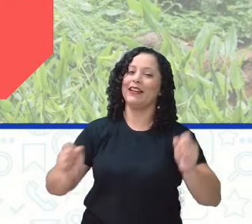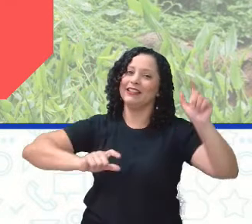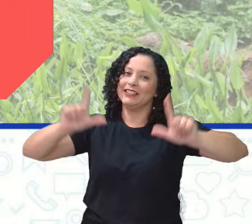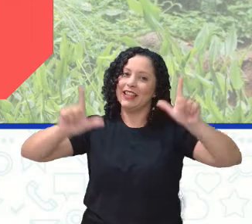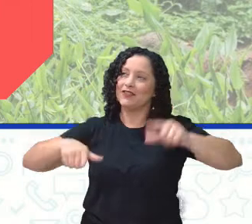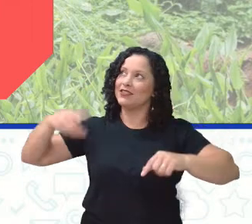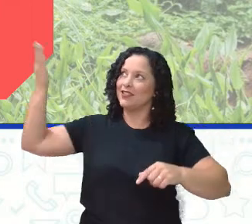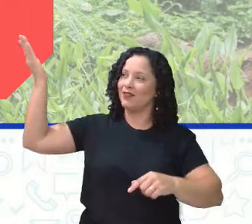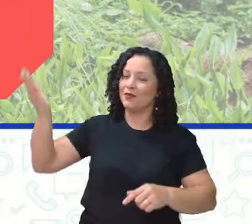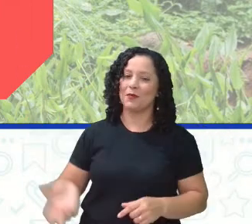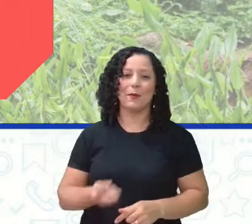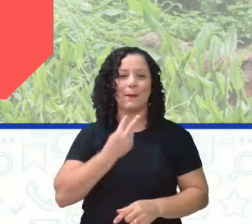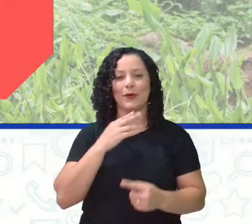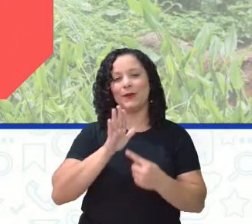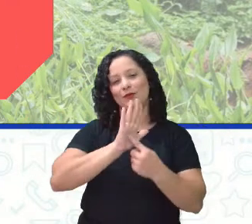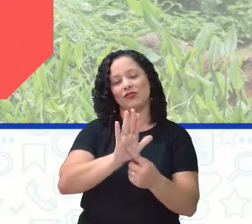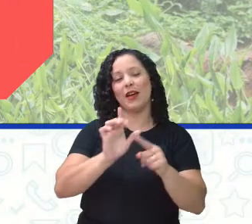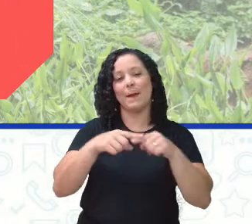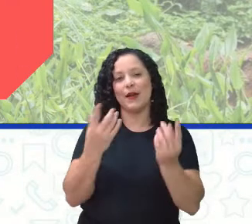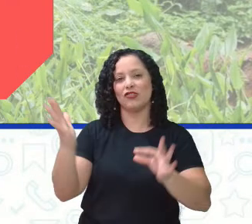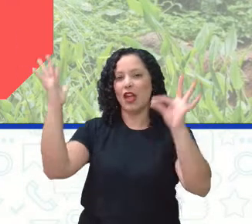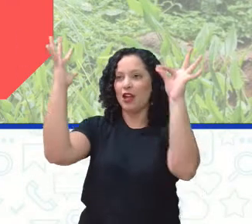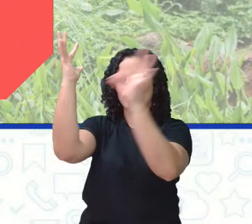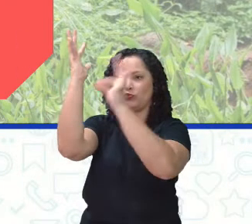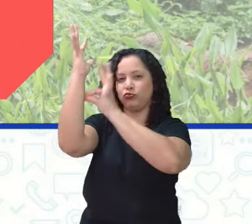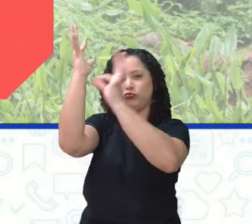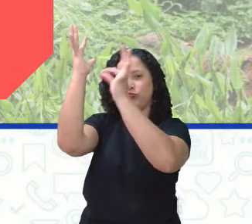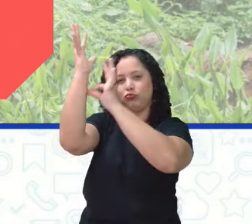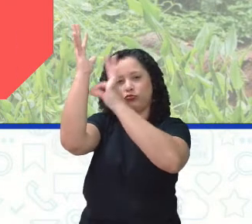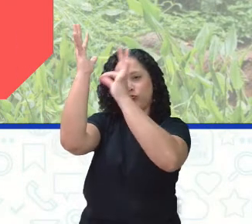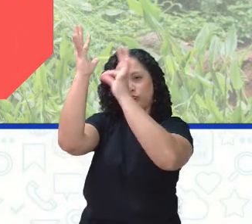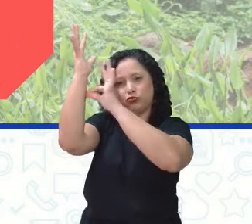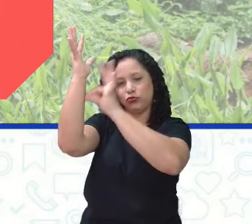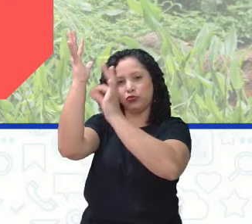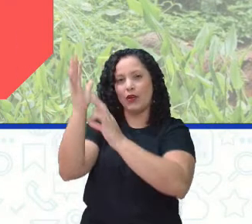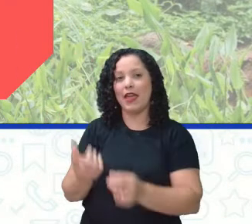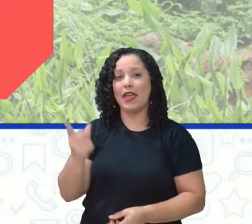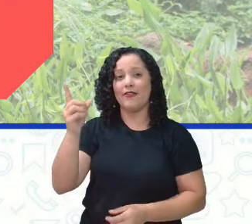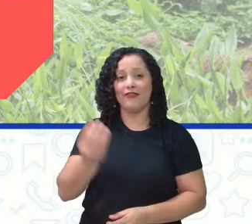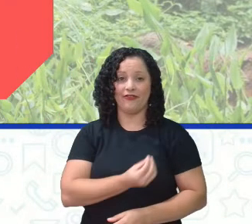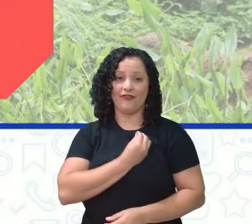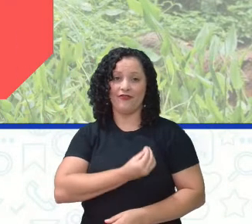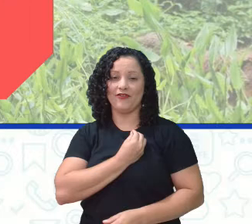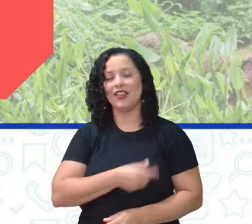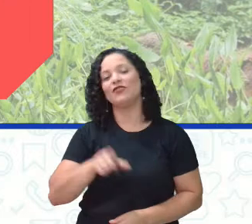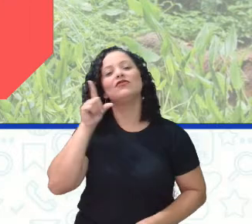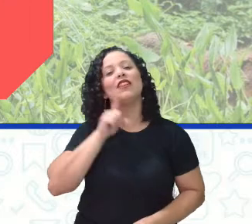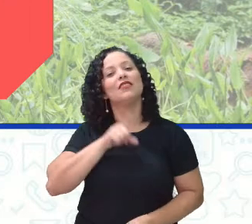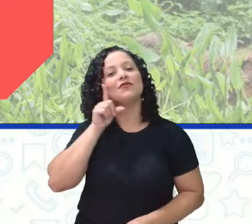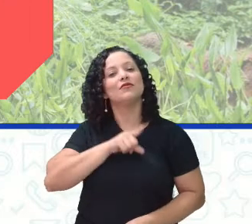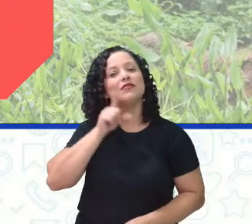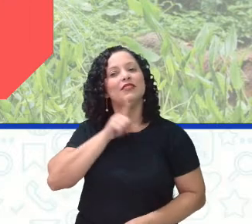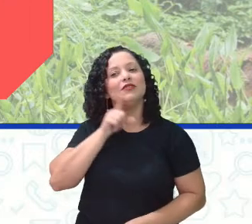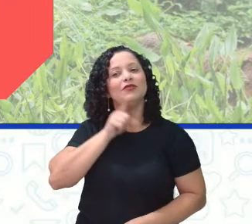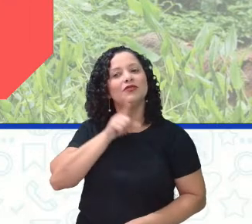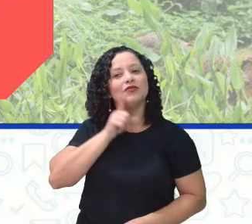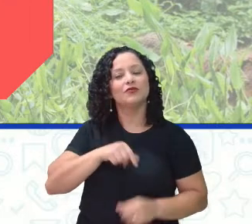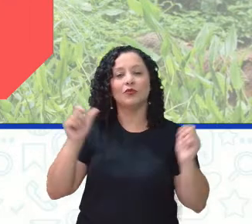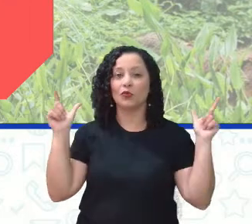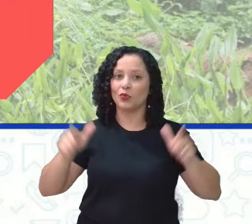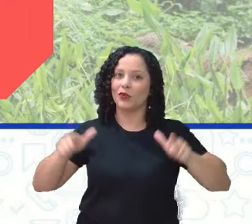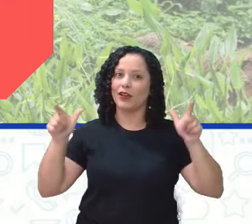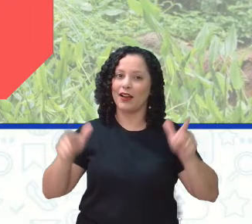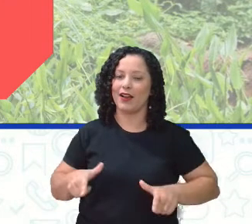o pica-pau cabeça de marfim, né, que vive lá nos Estados Unidos, nos pântanos, são chamados de Everglades, tá? E